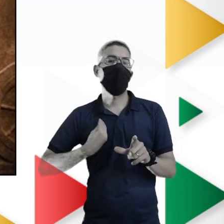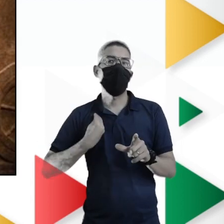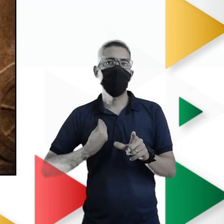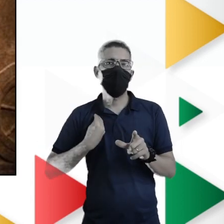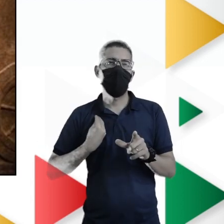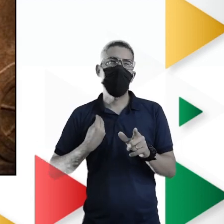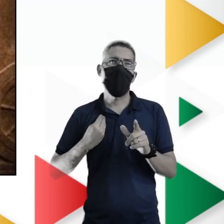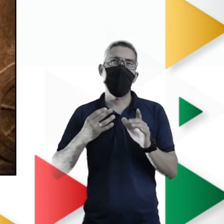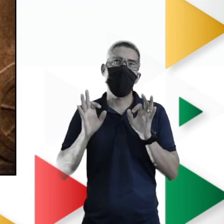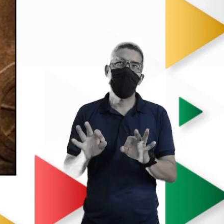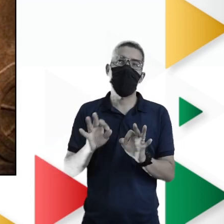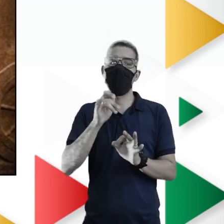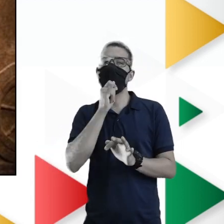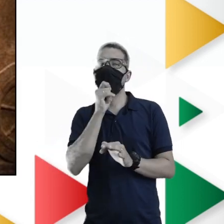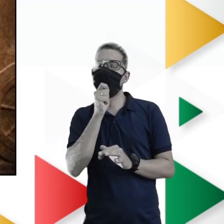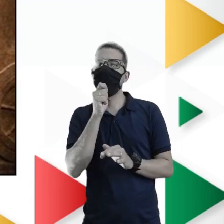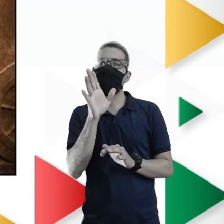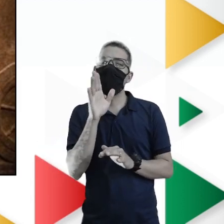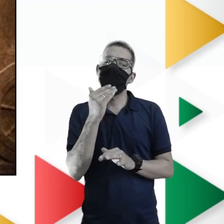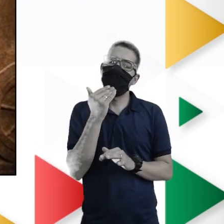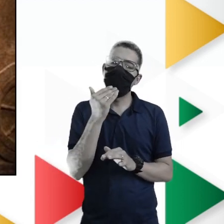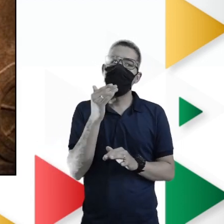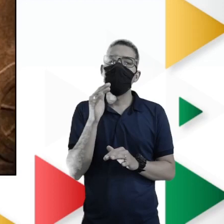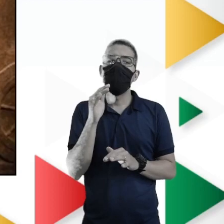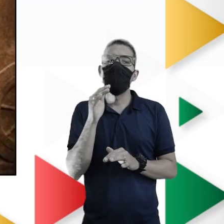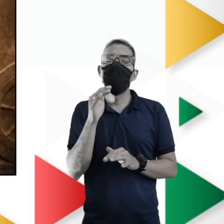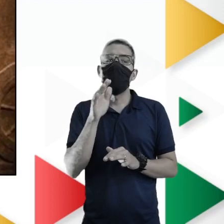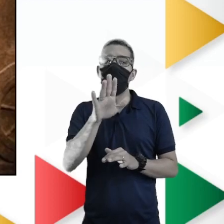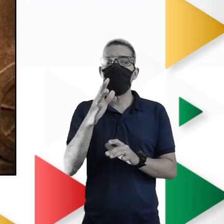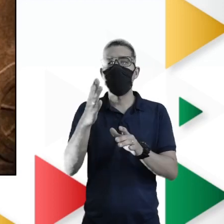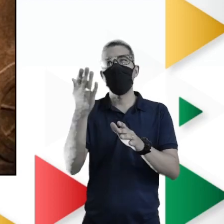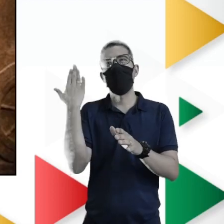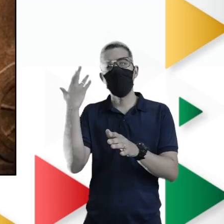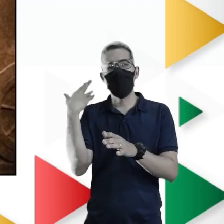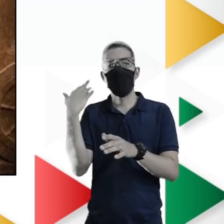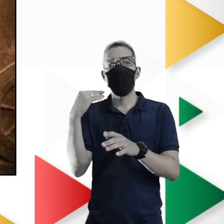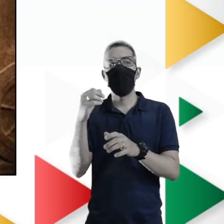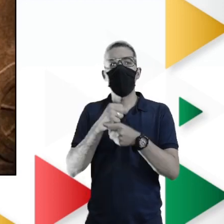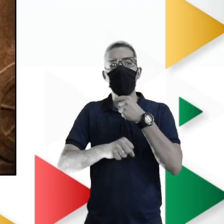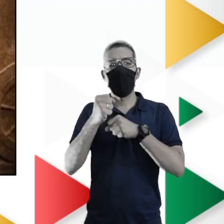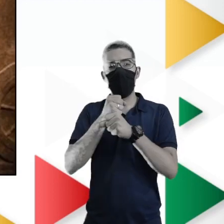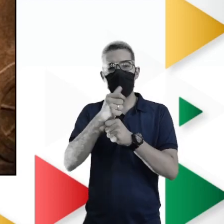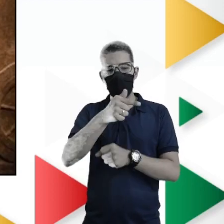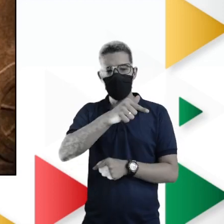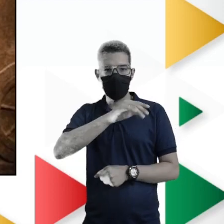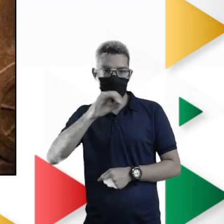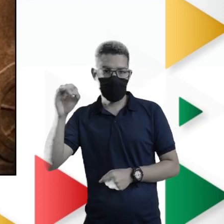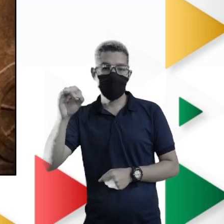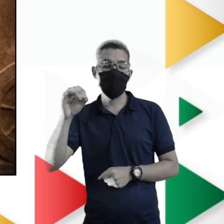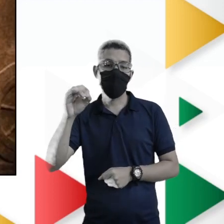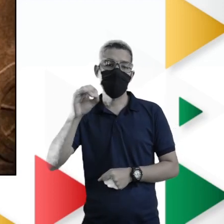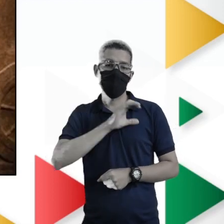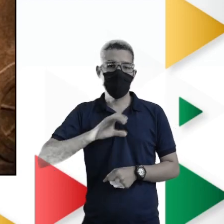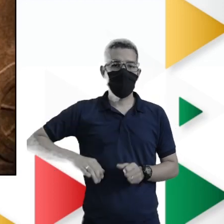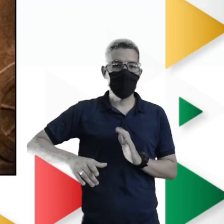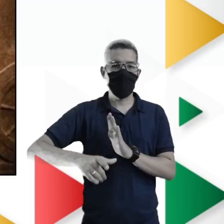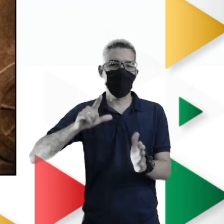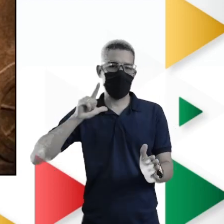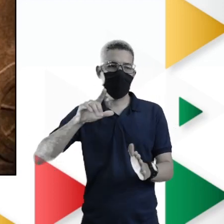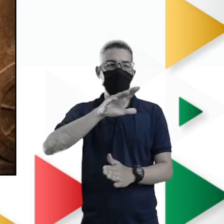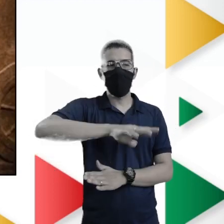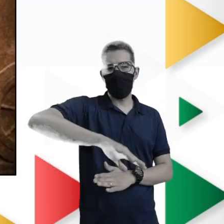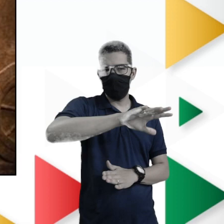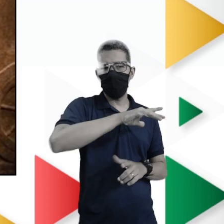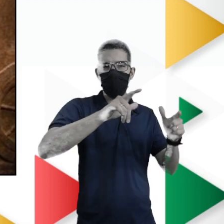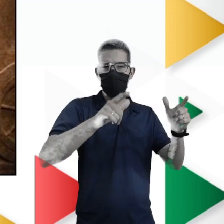exato não, né? Aproximadamente lá por volta do ano 700 a.C., quando os habitantes da Síria,